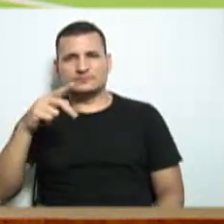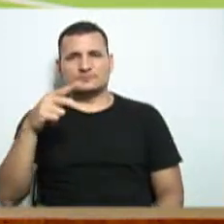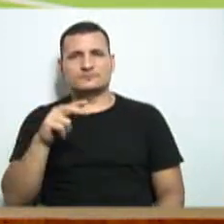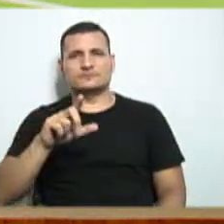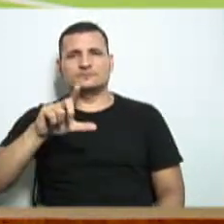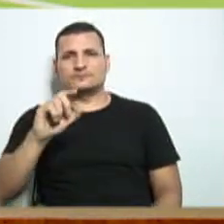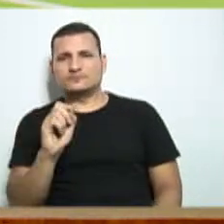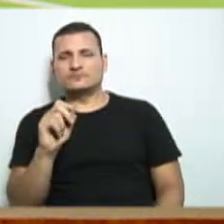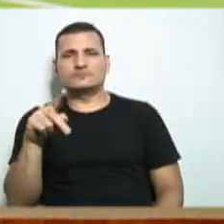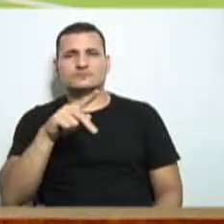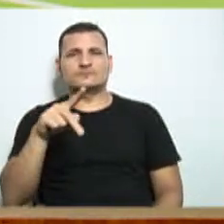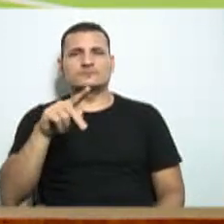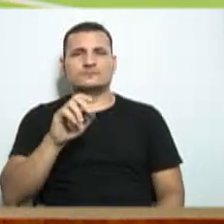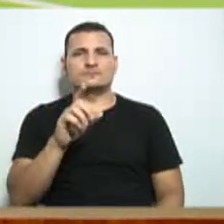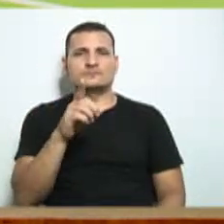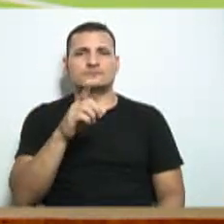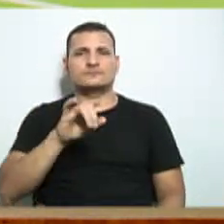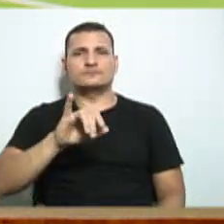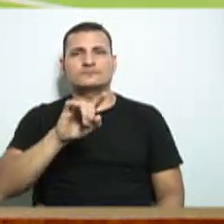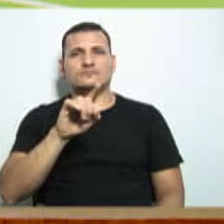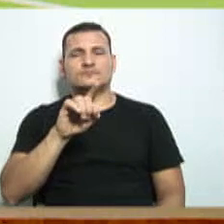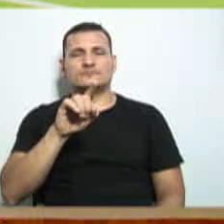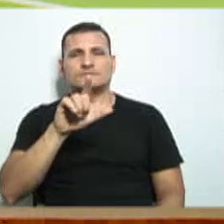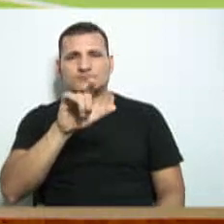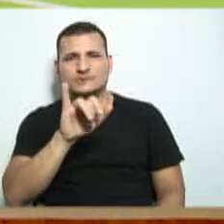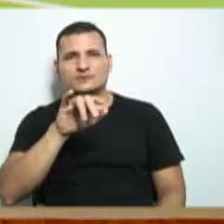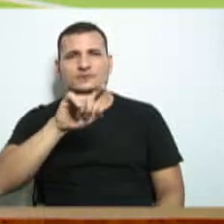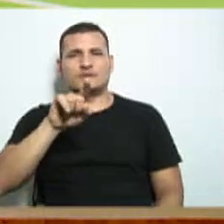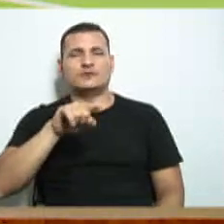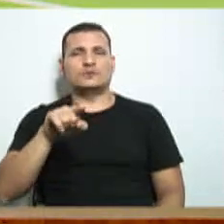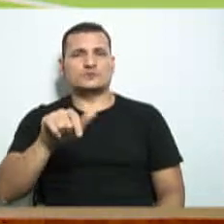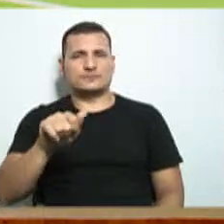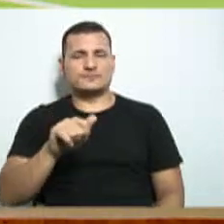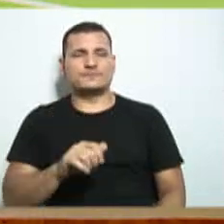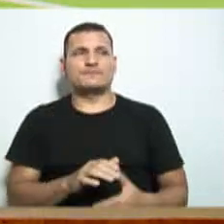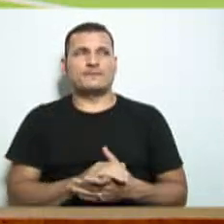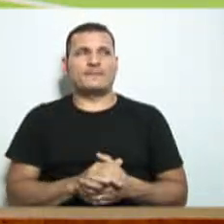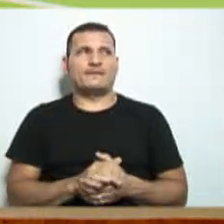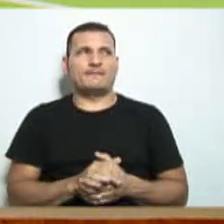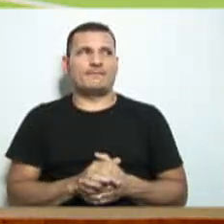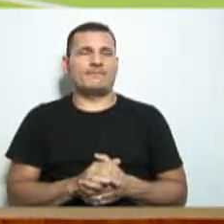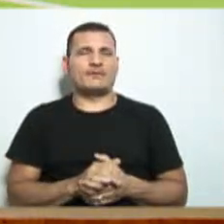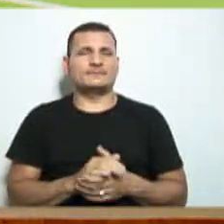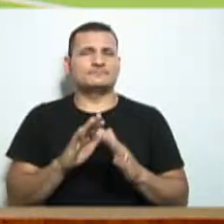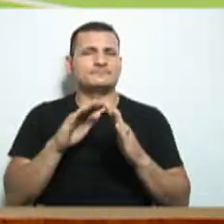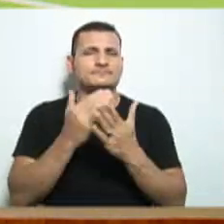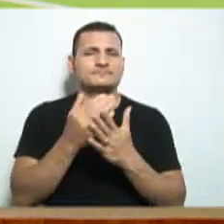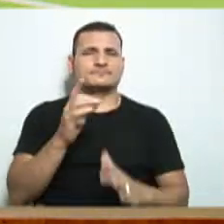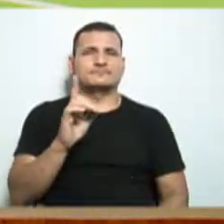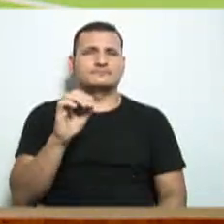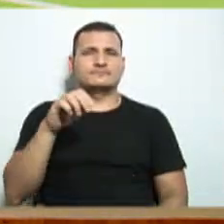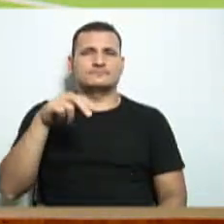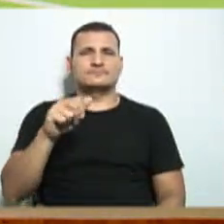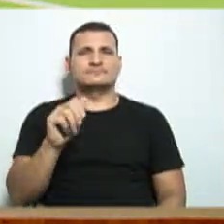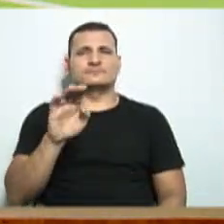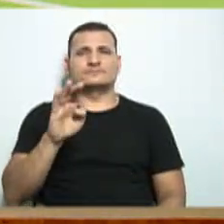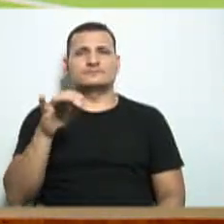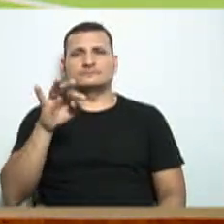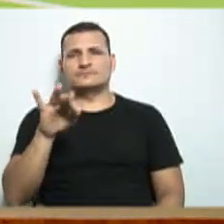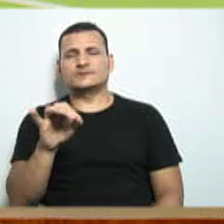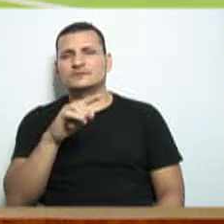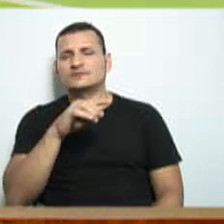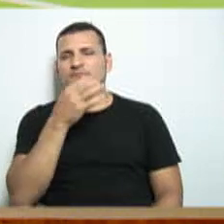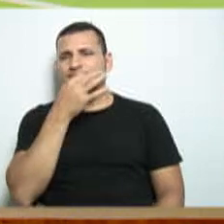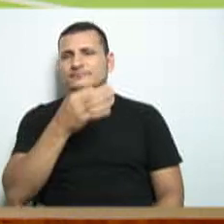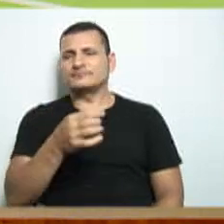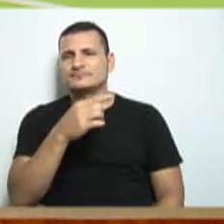professora Edileuza. Muito obrigado pelo apoio. E ainda mais, professor, a dona Benta, né, fez até um comentário que o